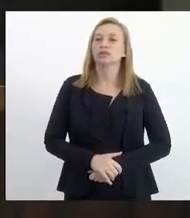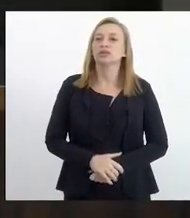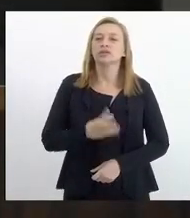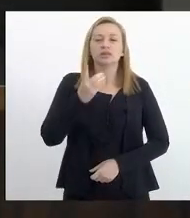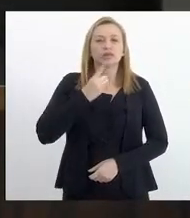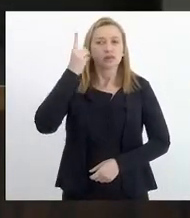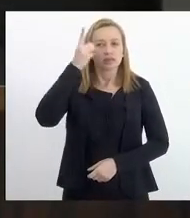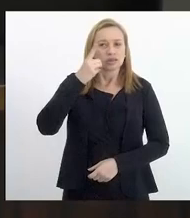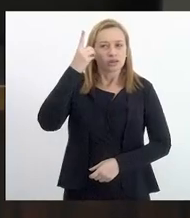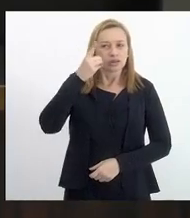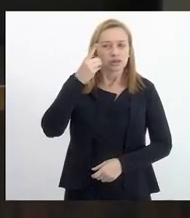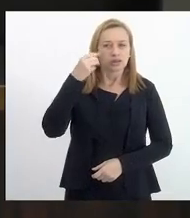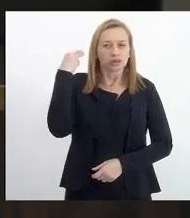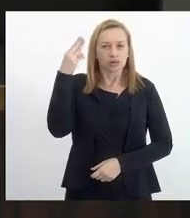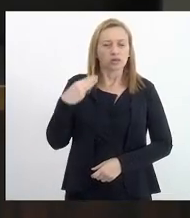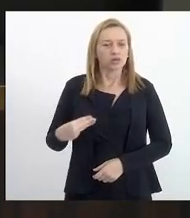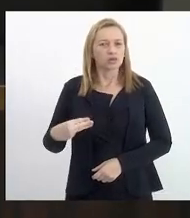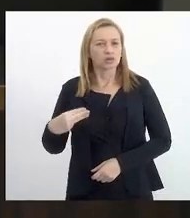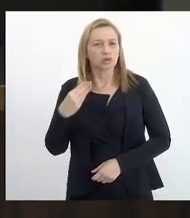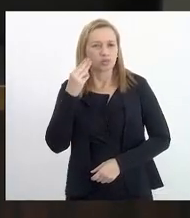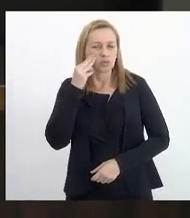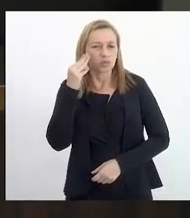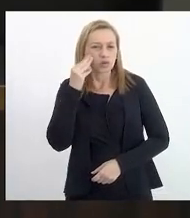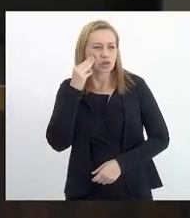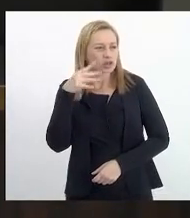Deputada Mônica, me ouvindo agora?